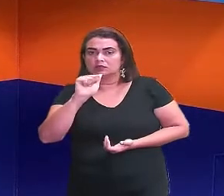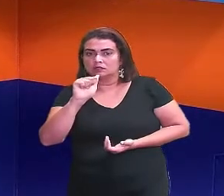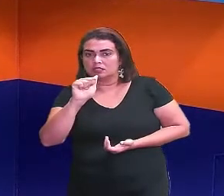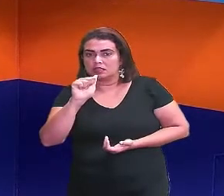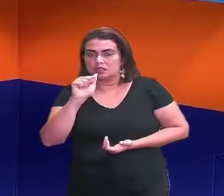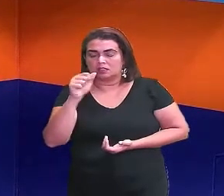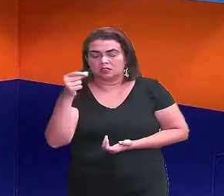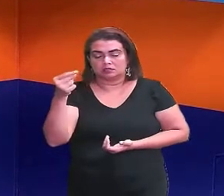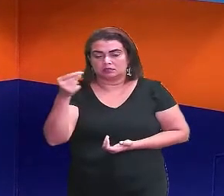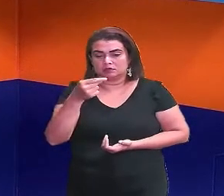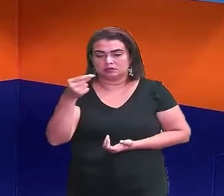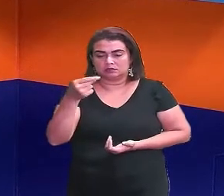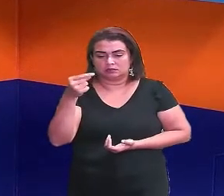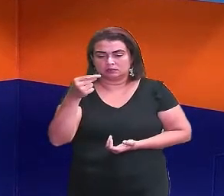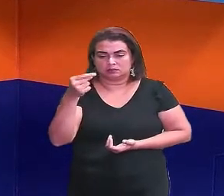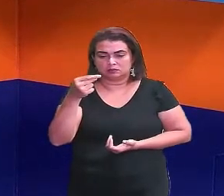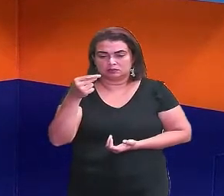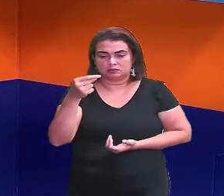ra,